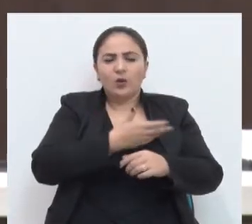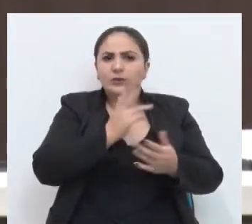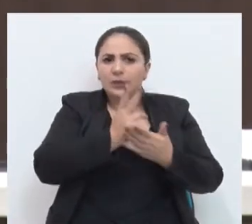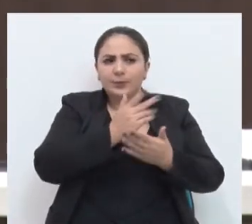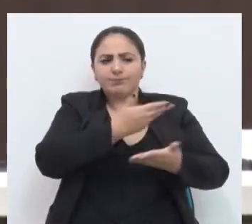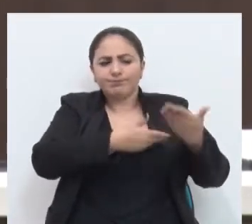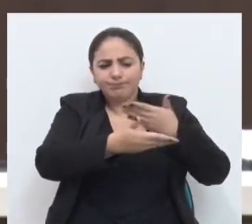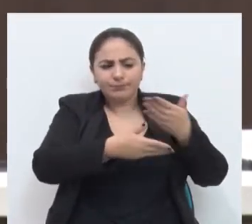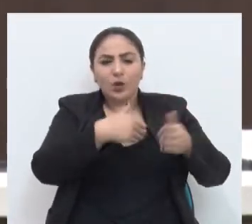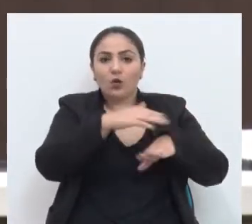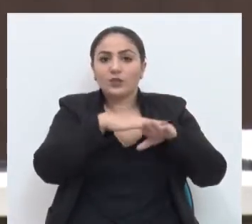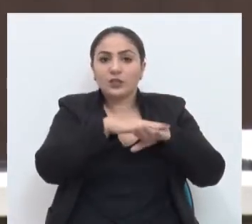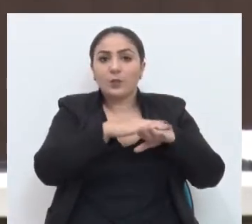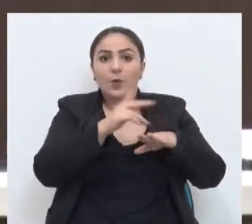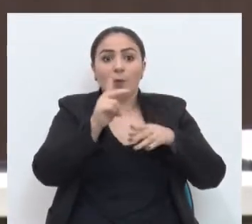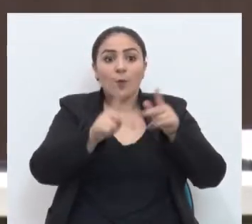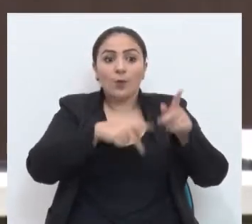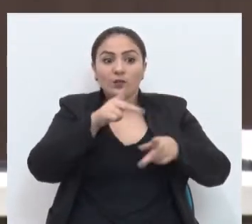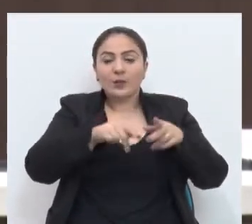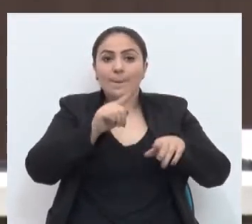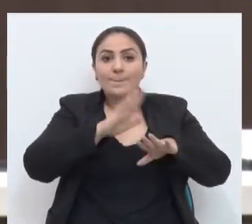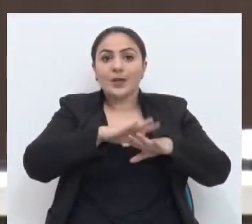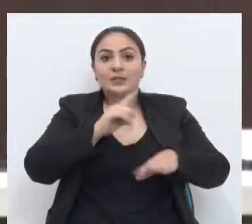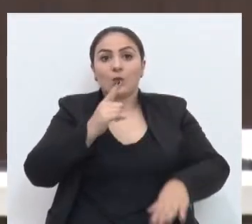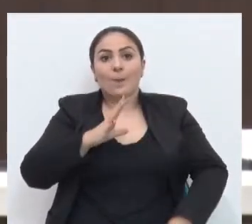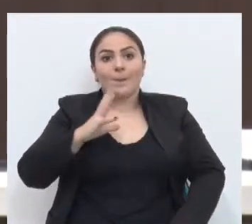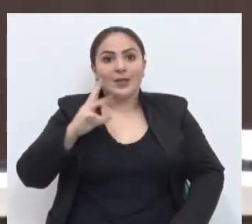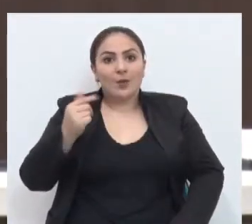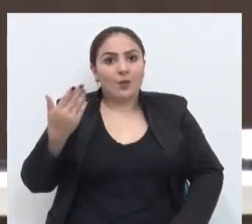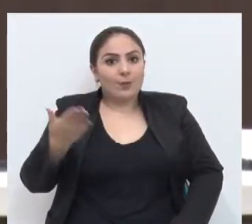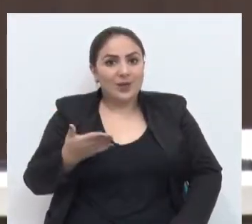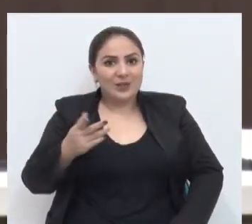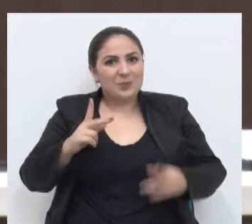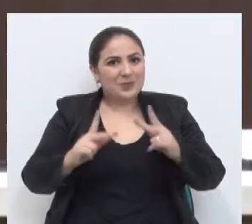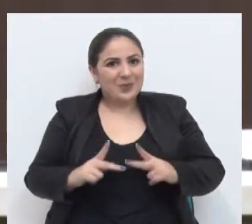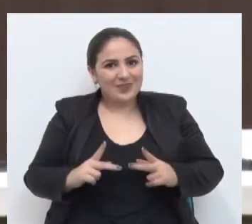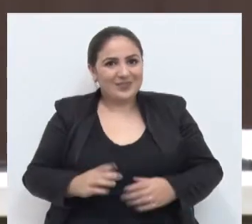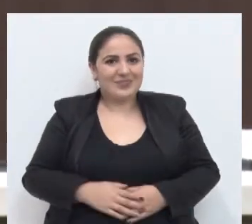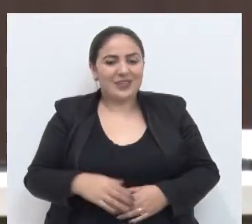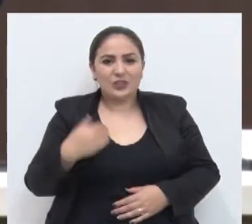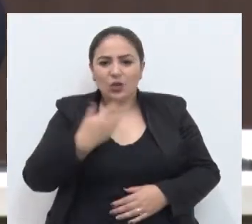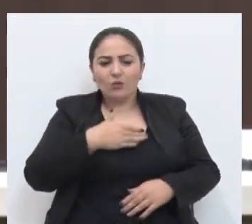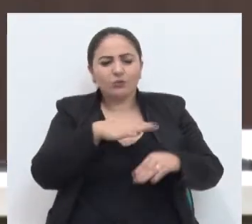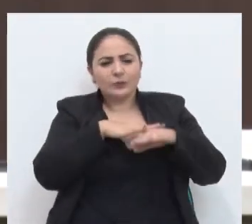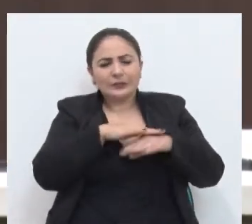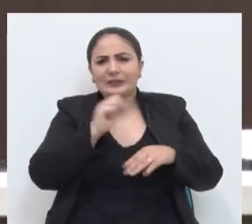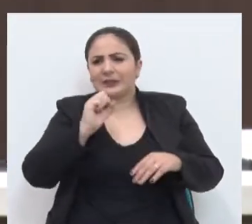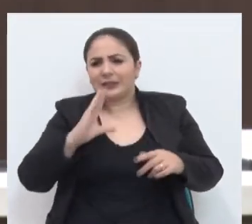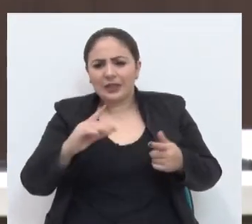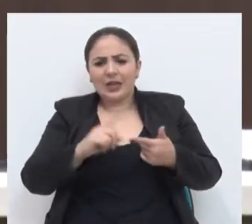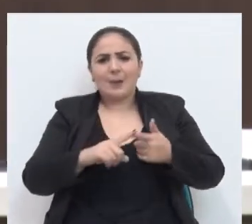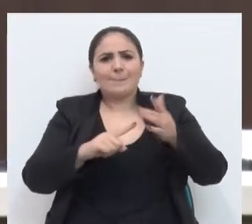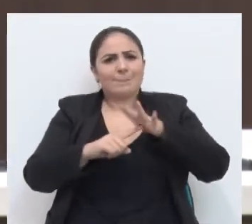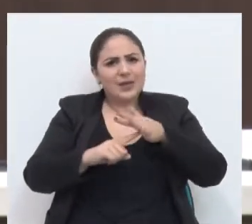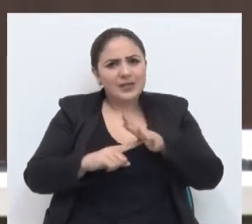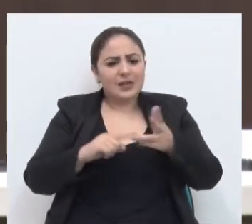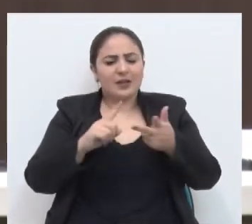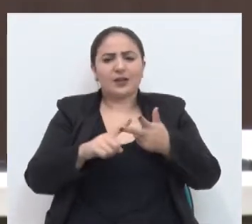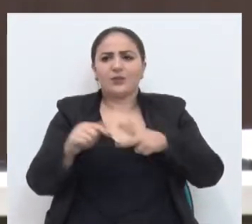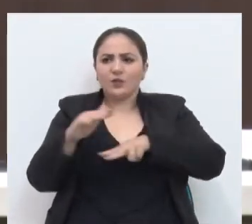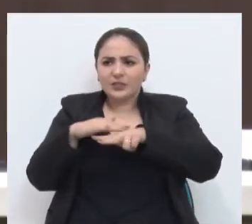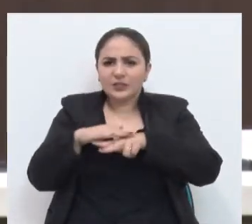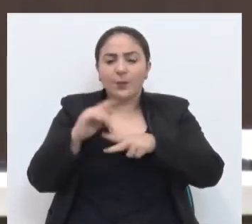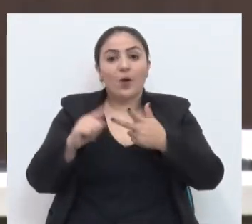convergimos e conversamos com uma população de mais de 1,5 milhão de habitantes, falamos com Santa Catarina, falamos com o